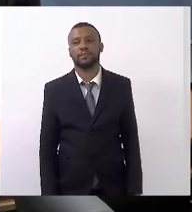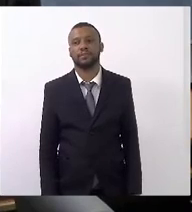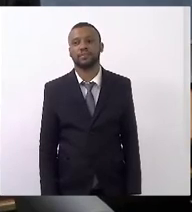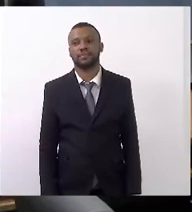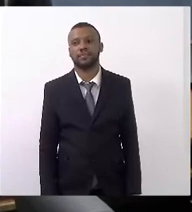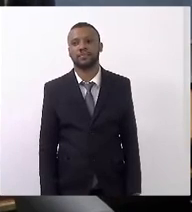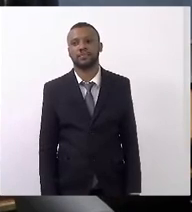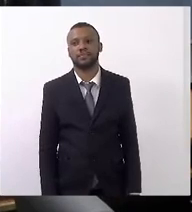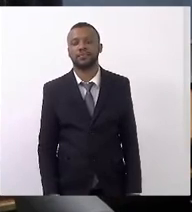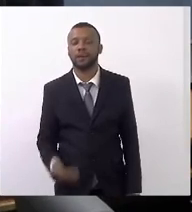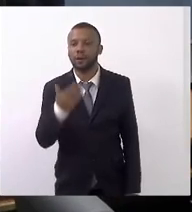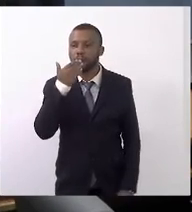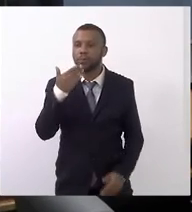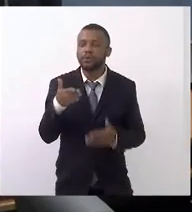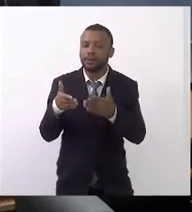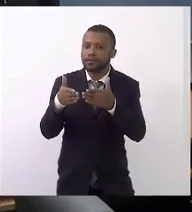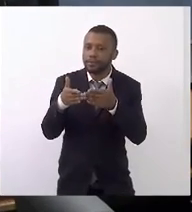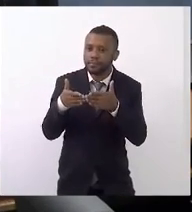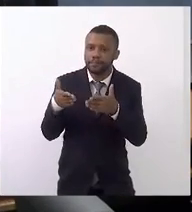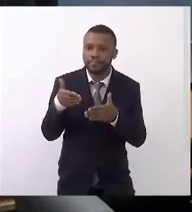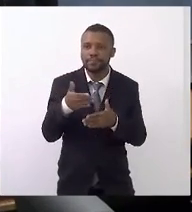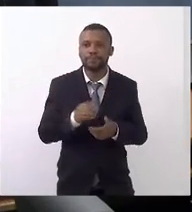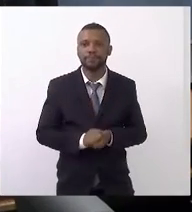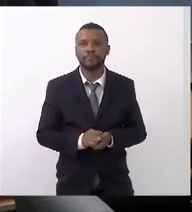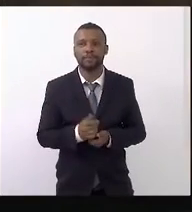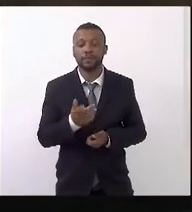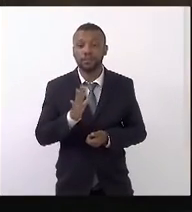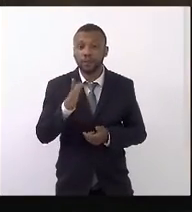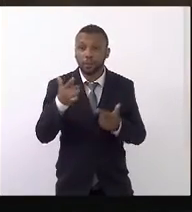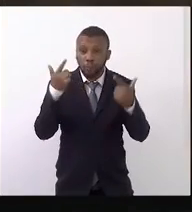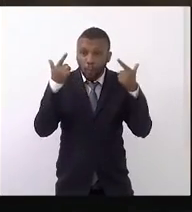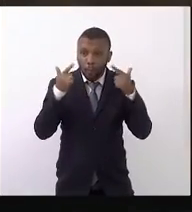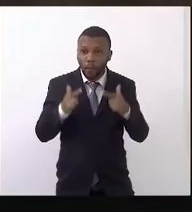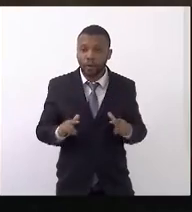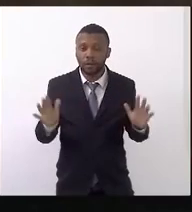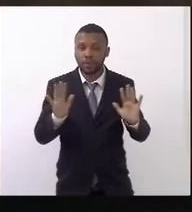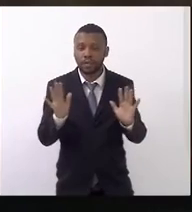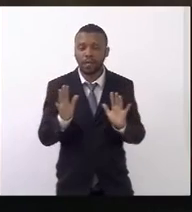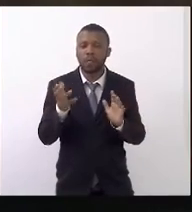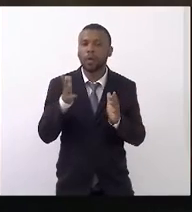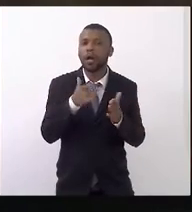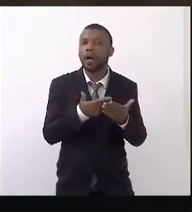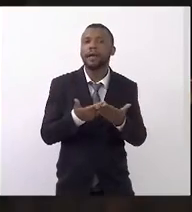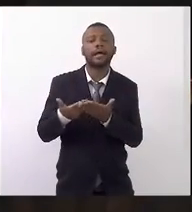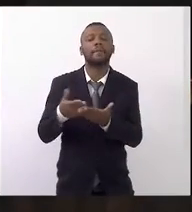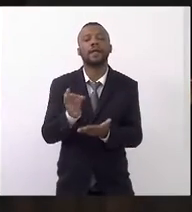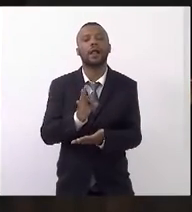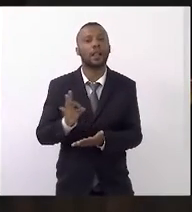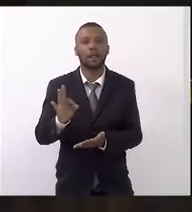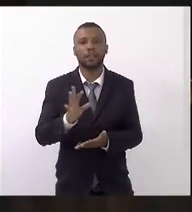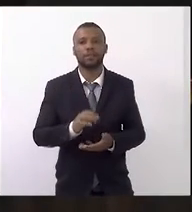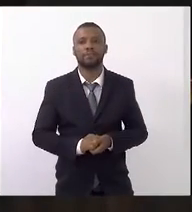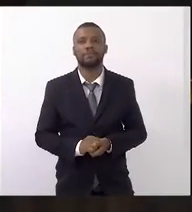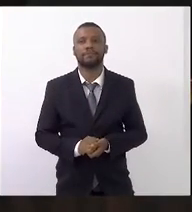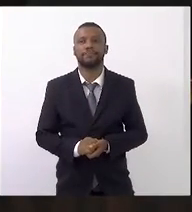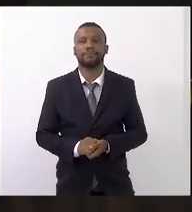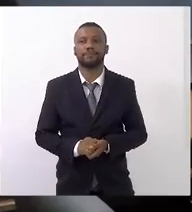De gentileza, deputado. Senhor presidente, então abro mão aqui de... Abriu mão de encaminhamento, deputado Rodrigo Amorim.